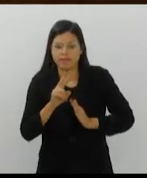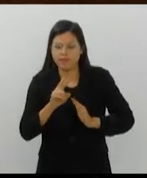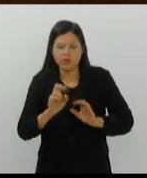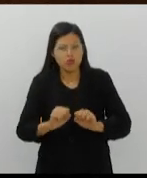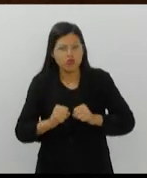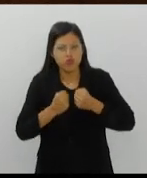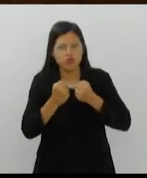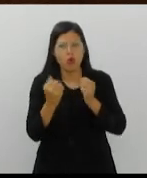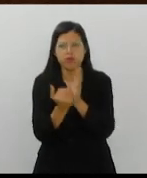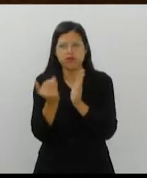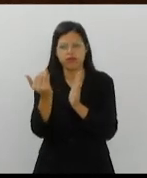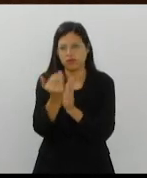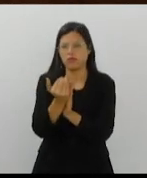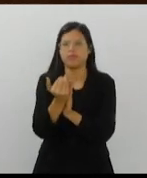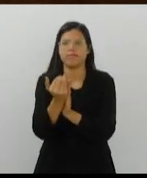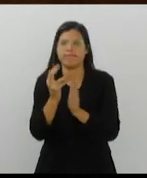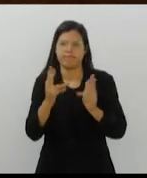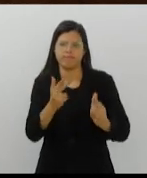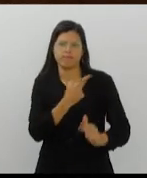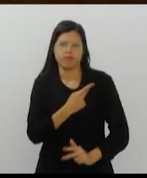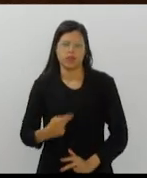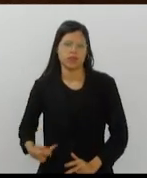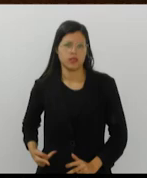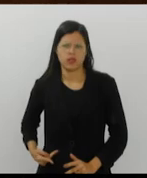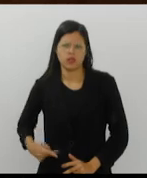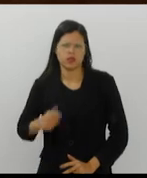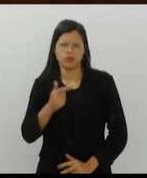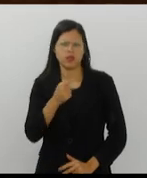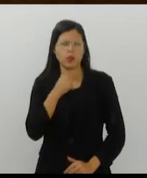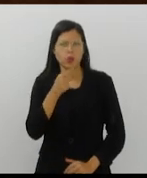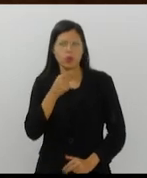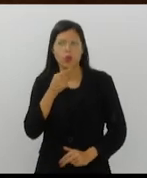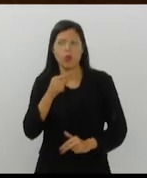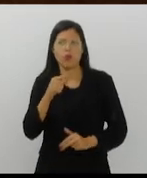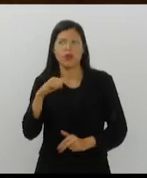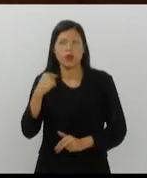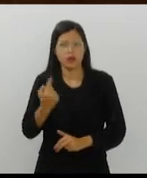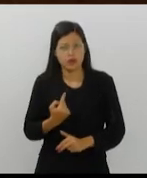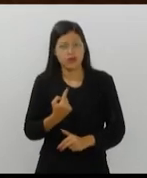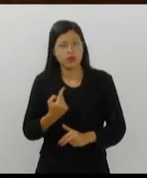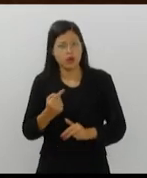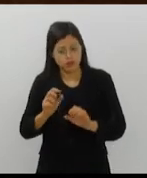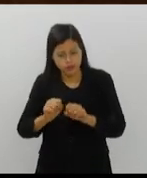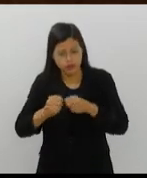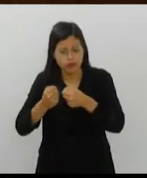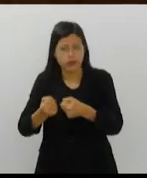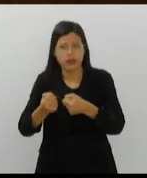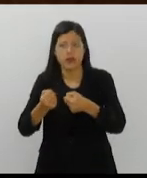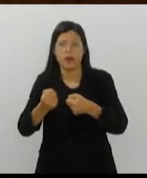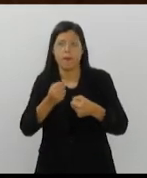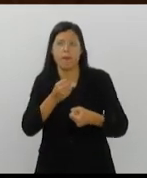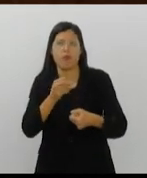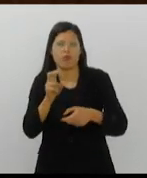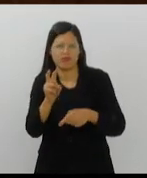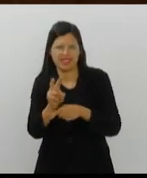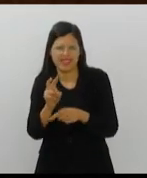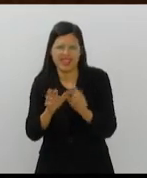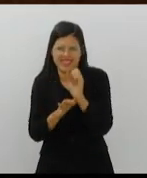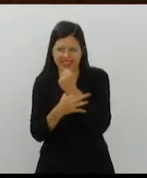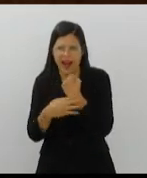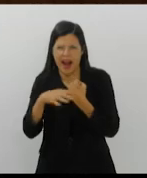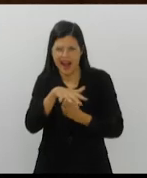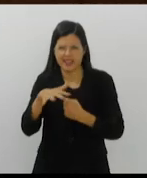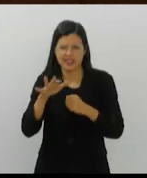presidente Barcelar nessa causa. E vocês não tenham dúvida que a nossa bancada que defende os agentes públicos de segurança, estamos aqui umbriando ao nosso